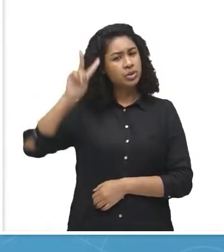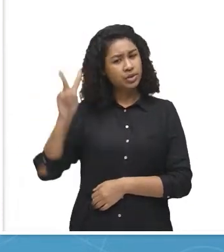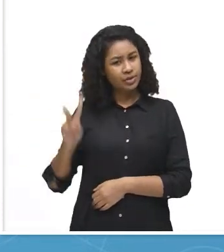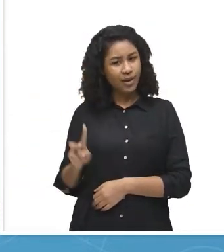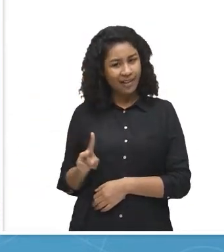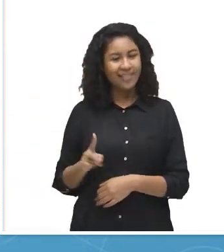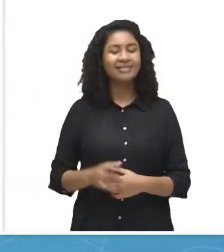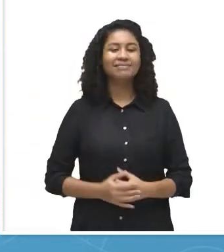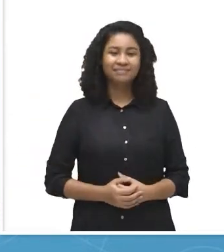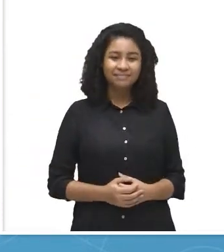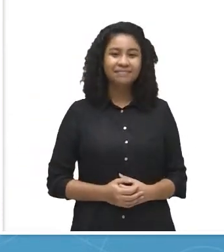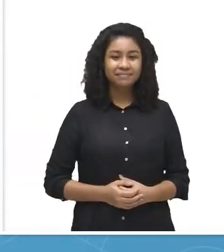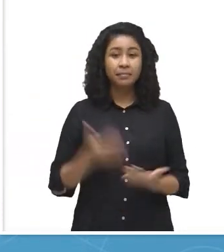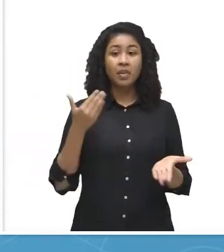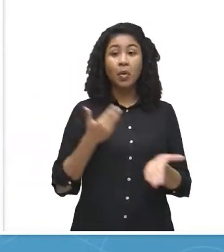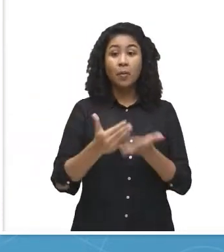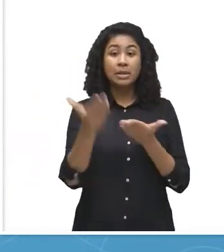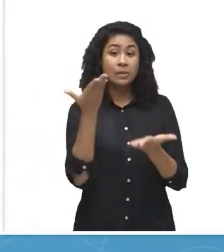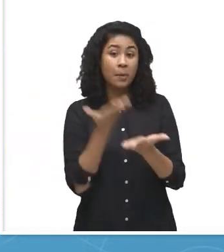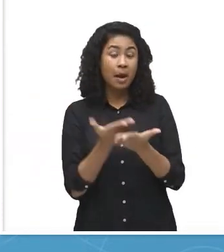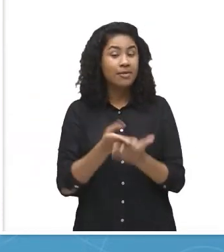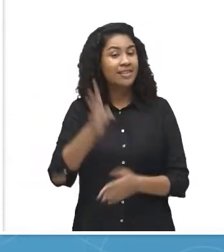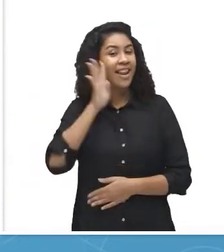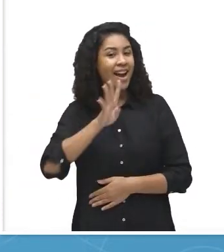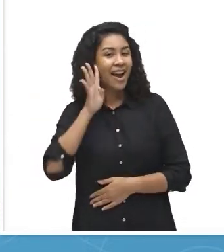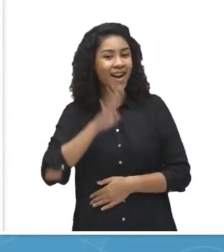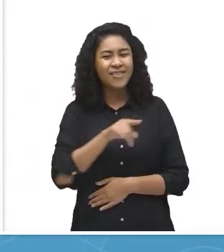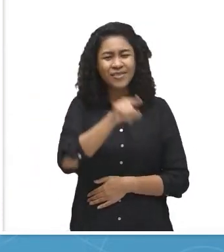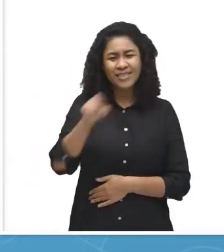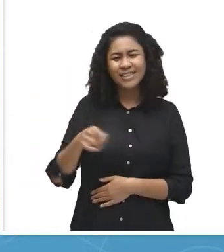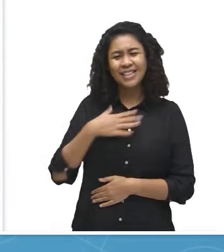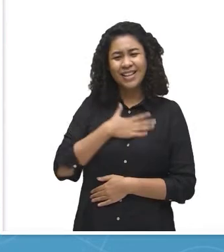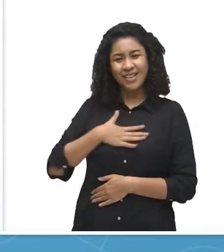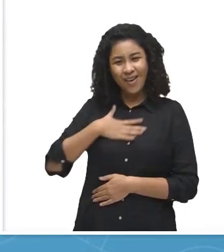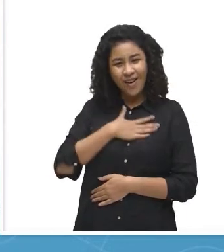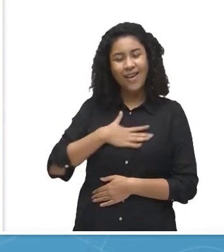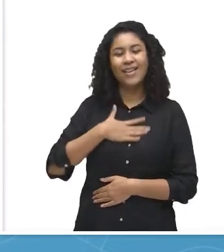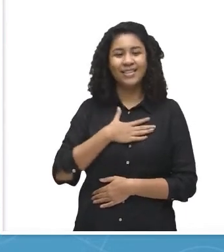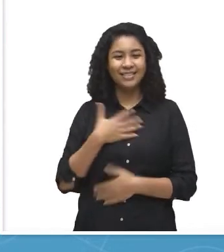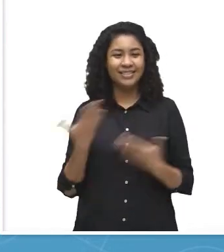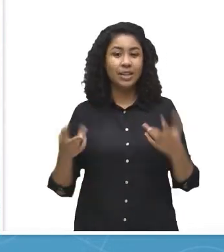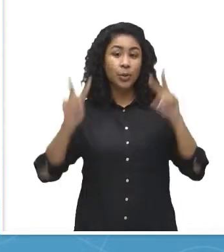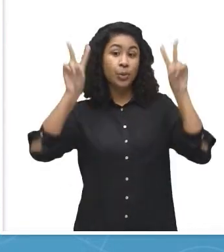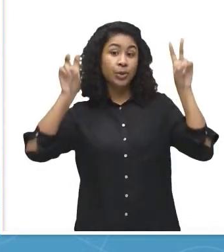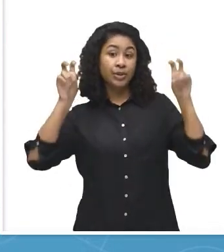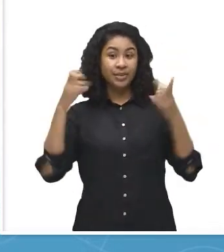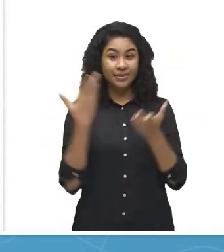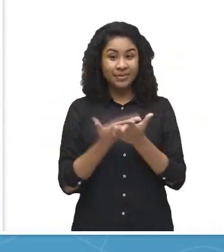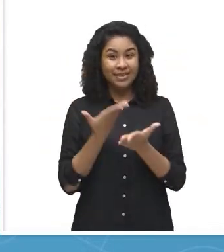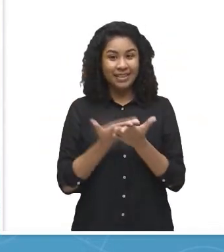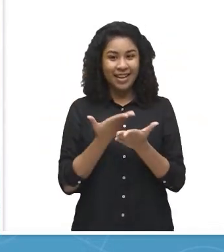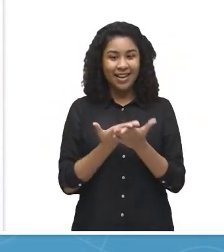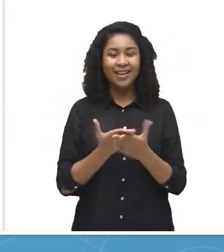iniciar mais uma aula legal, daquelas que vocês gostam, a gente gosta de trabalhar. O tema da aula de hoje é o